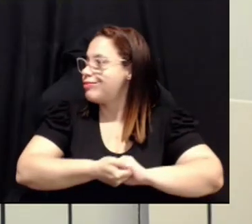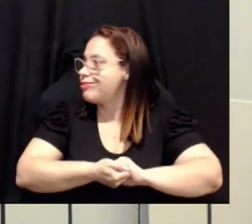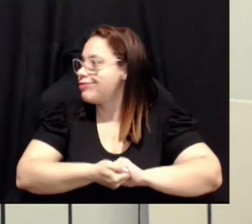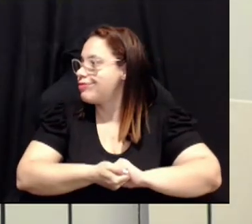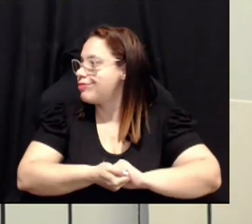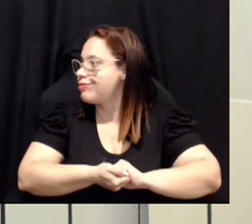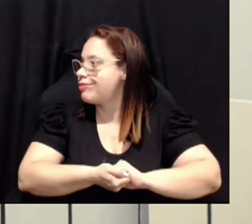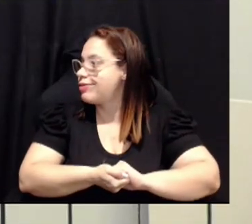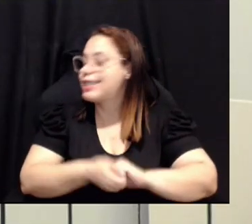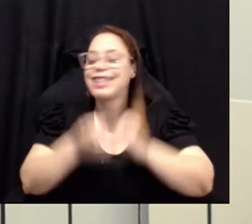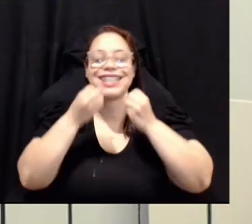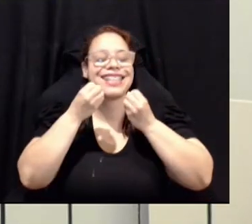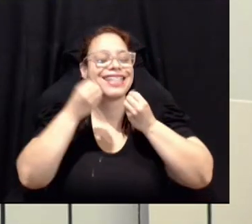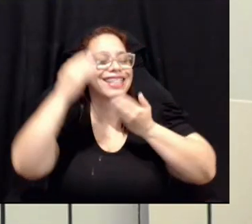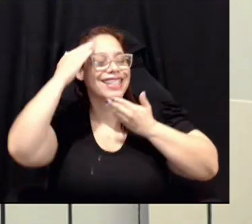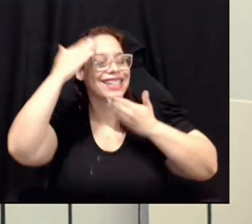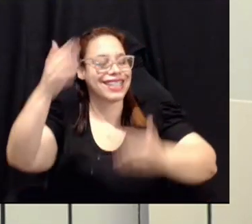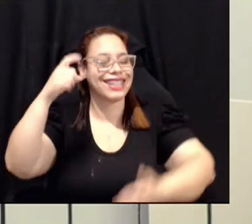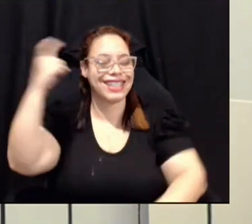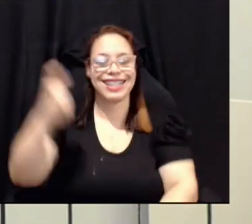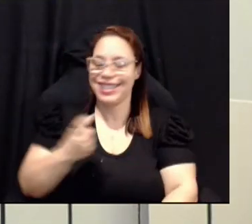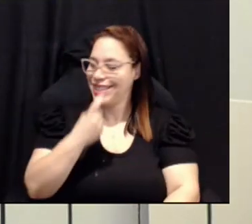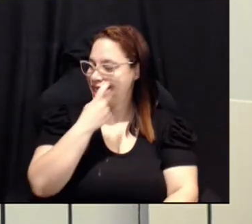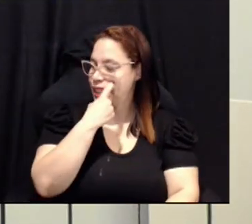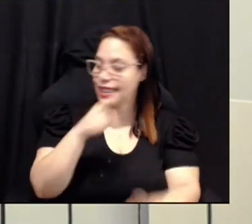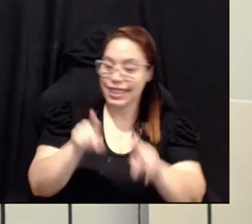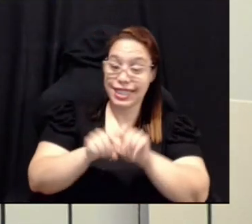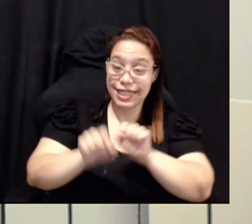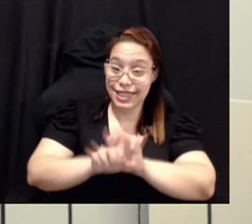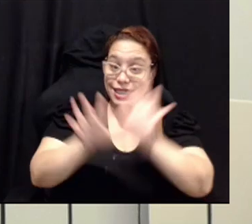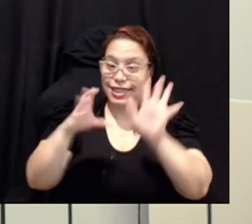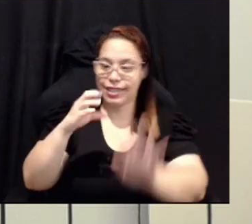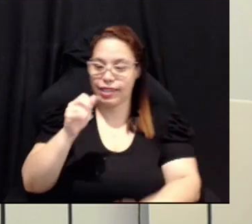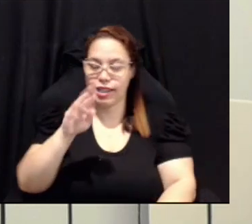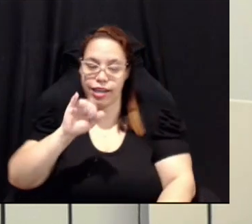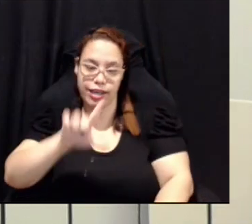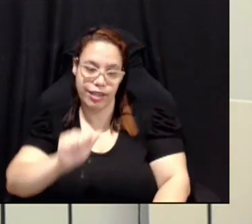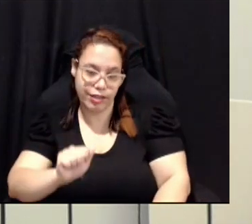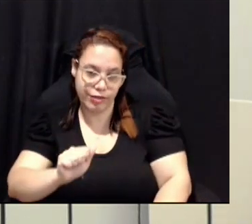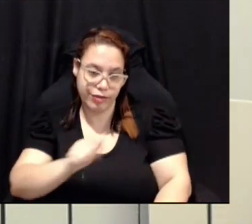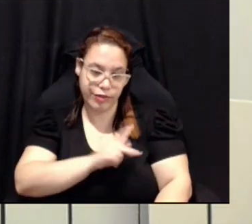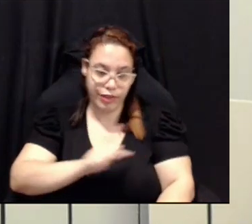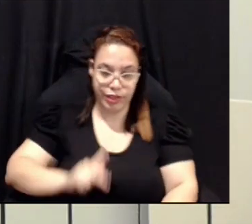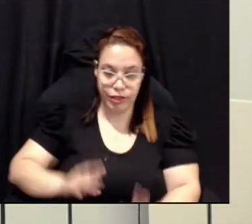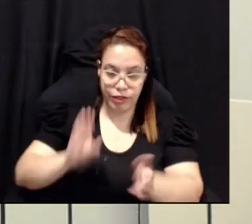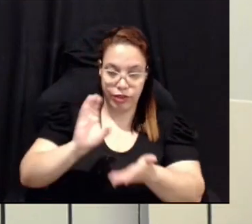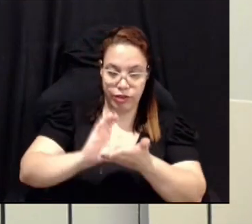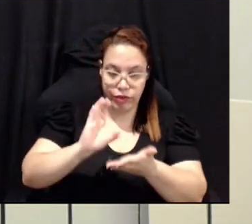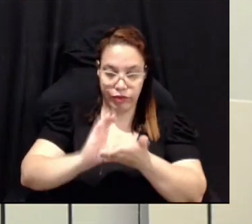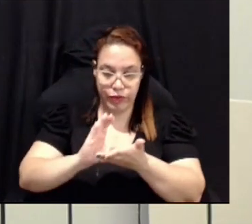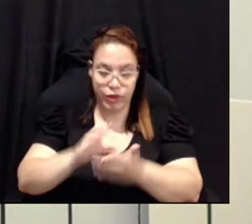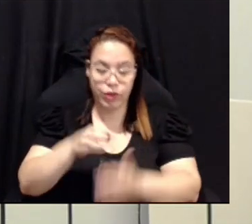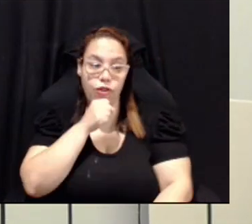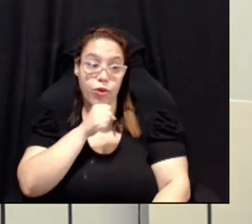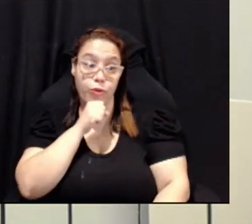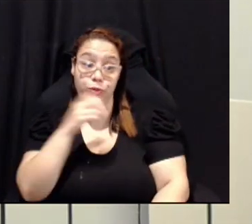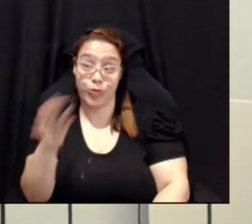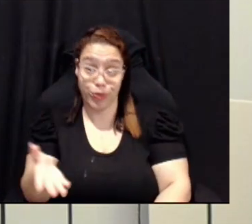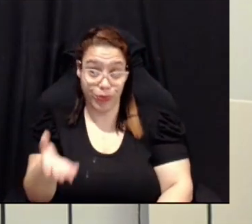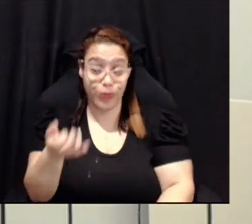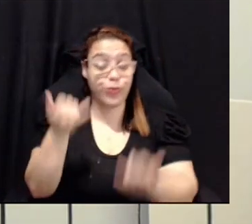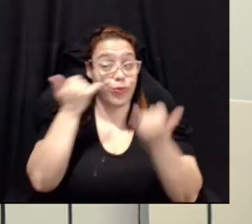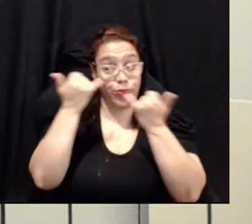Muito obrigado a Mirna Abreu e também, claro, a Carla Borg, vice-presidente aí do Conselho Municipal do Idoso, pelas